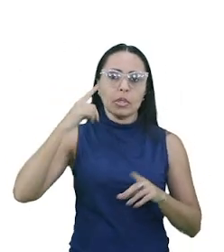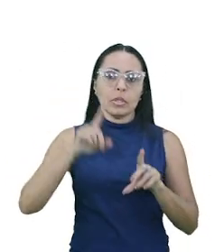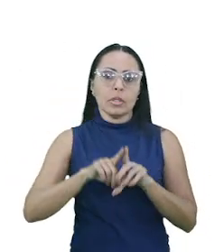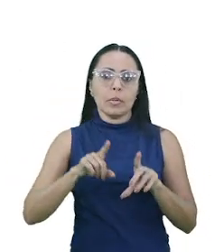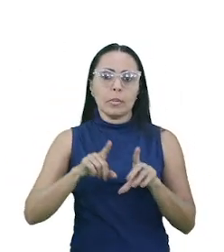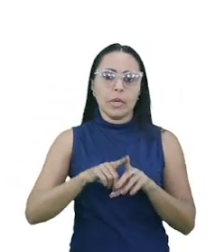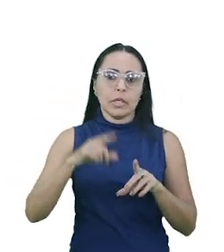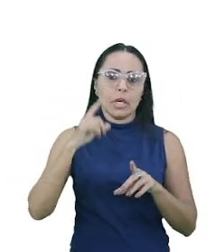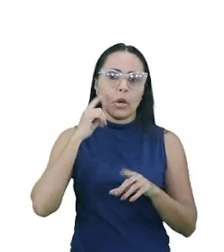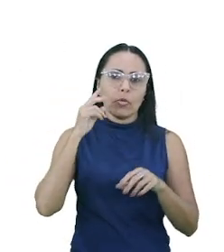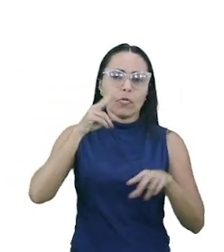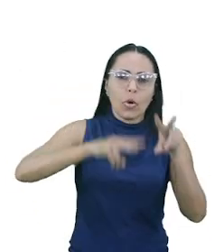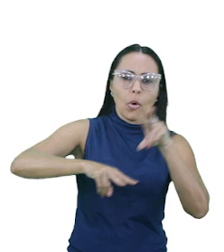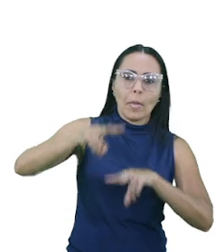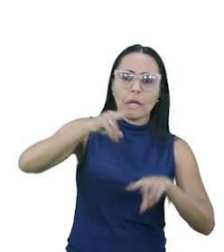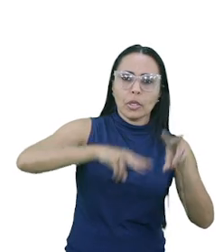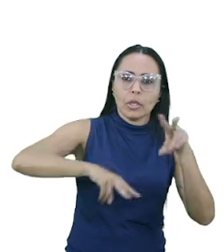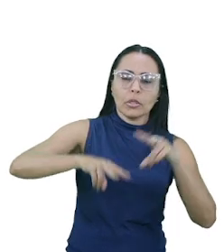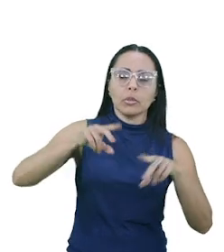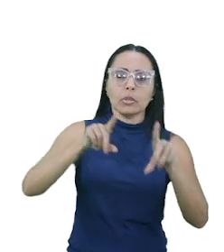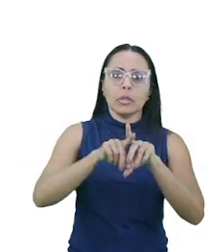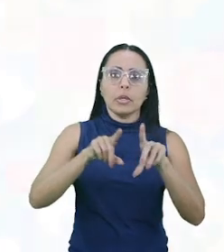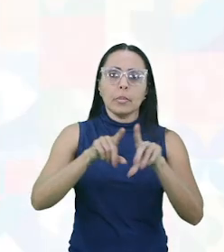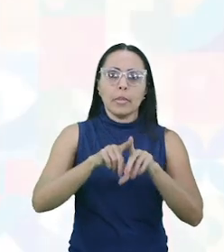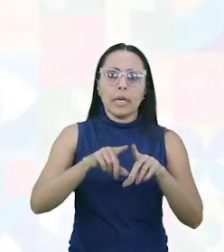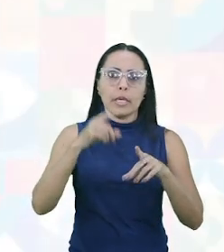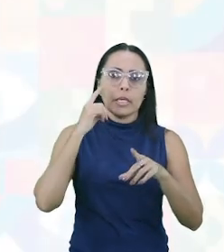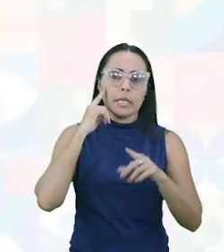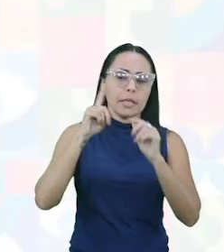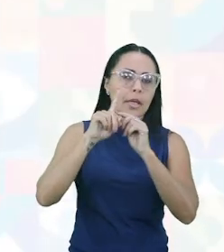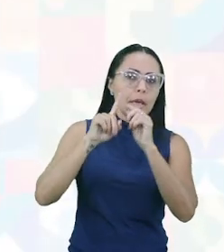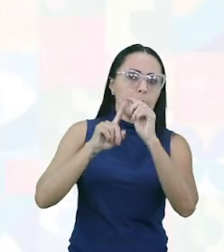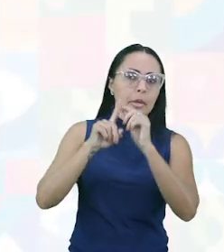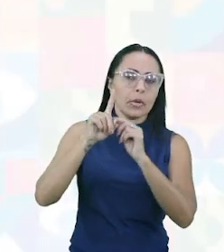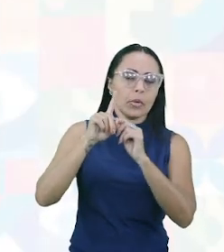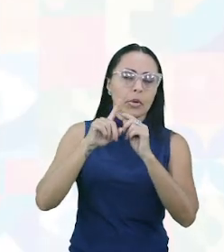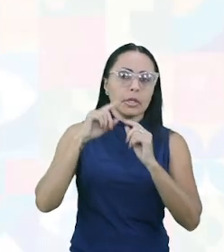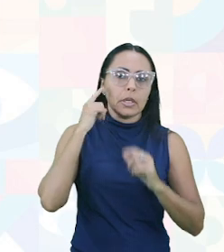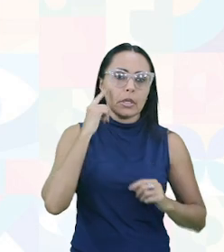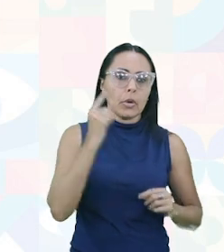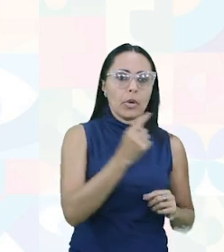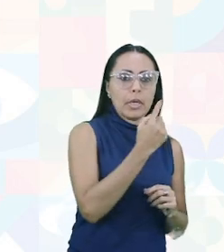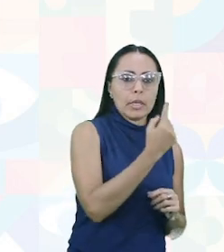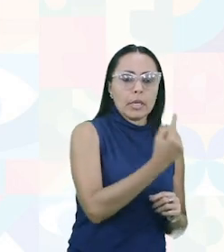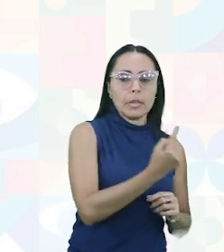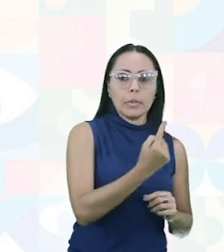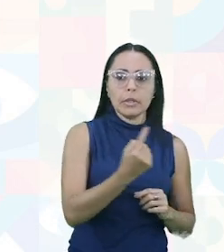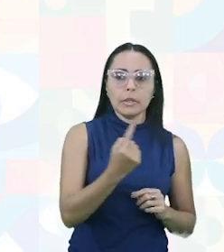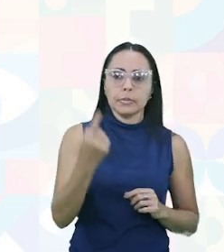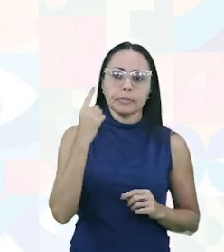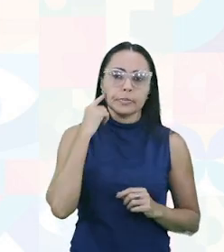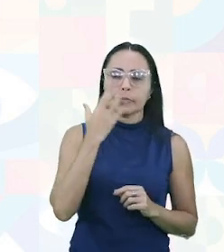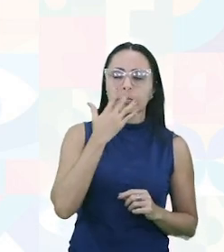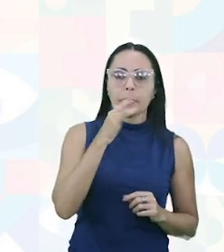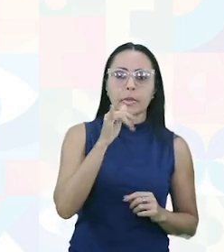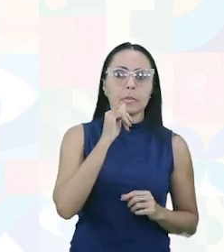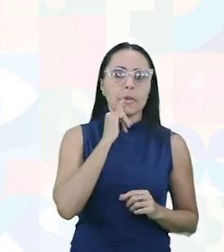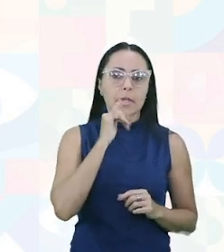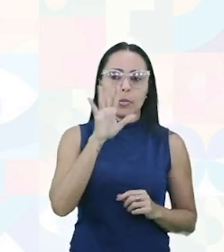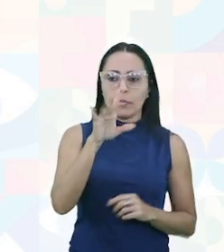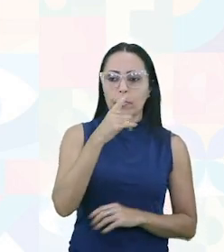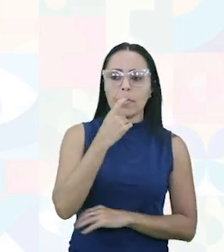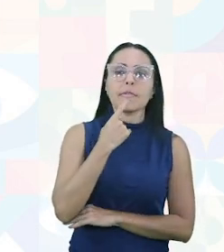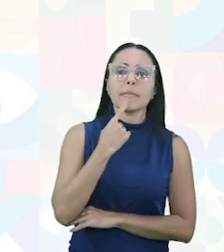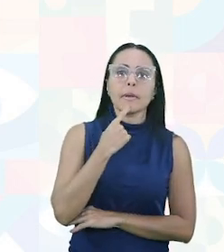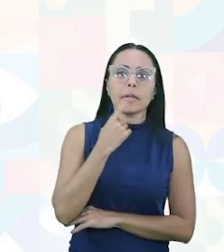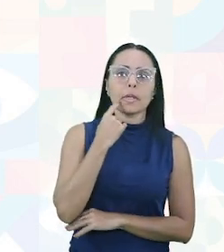que tem a mesma função e a gente usa entre cada batida, né, de cor. Por exemplo, a gente pintou o vermelho, tem que dar